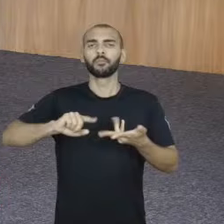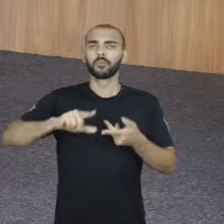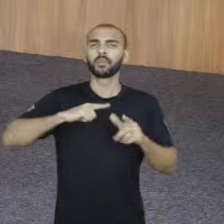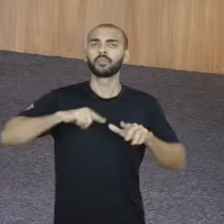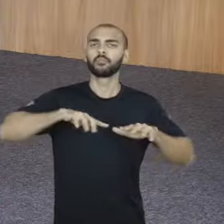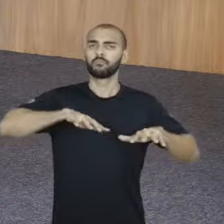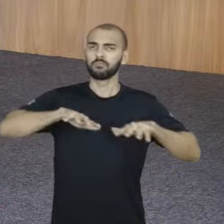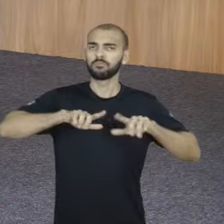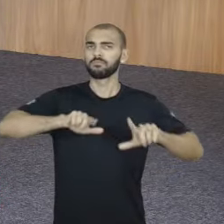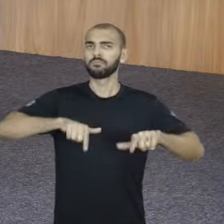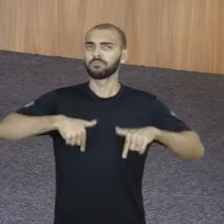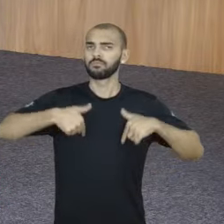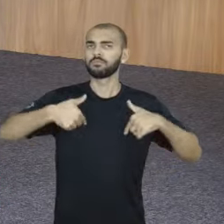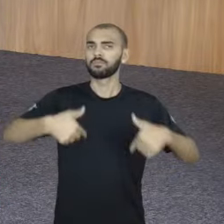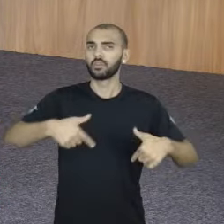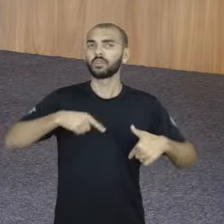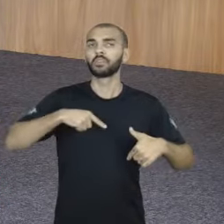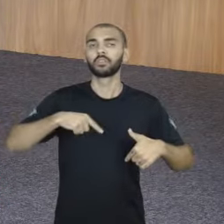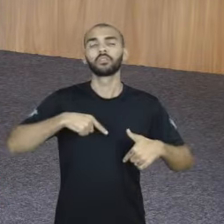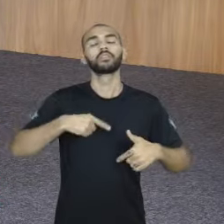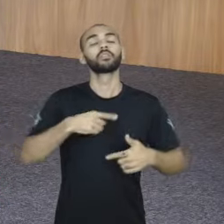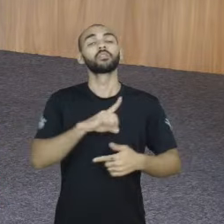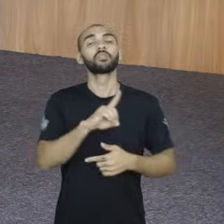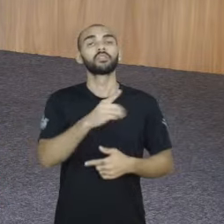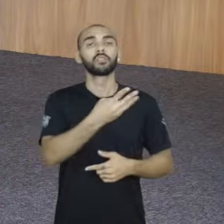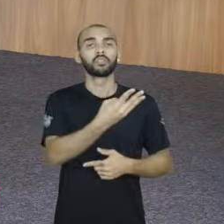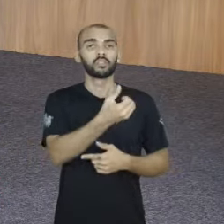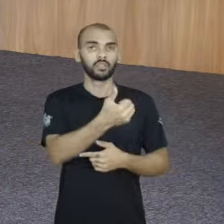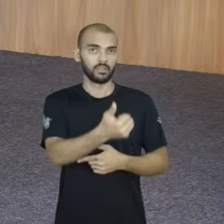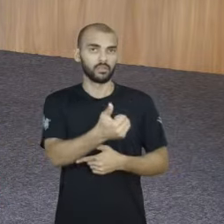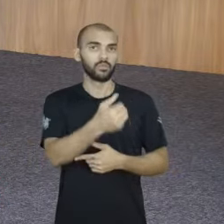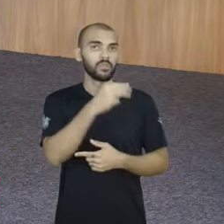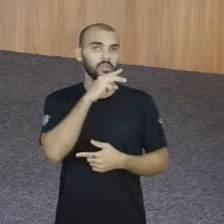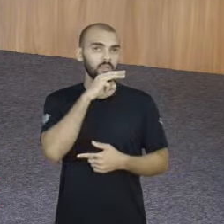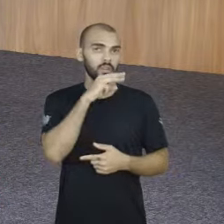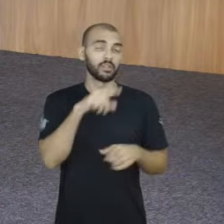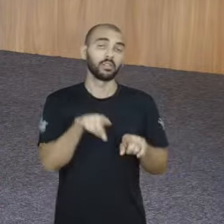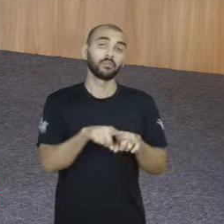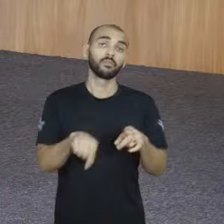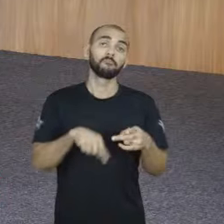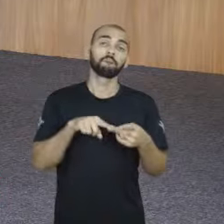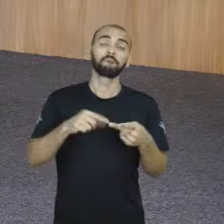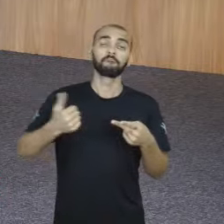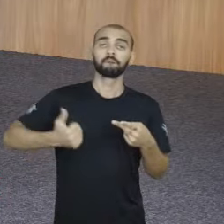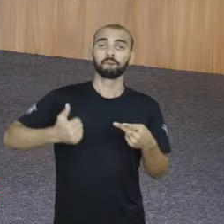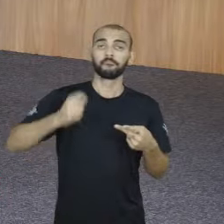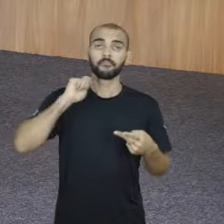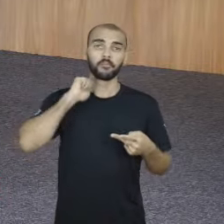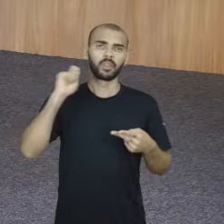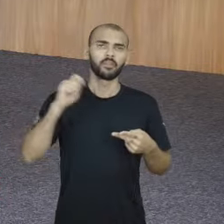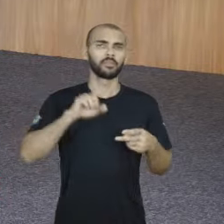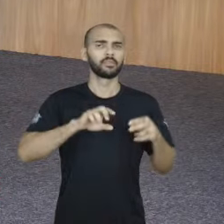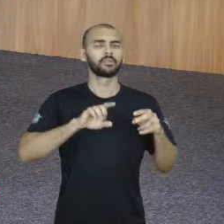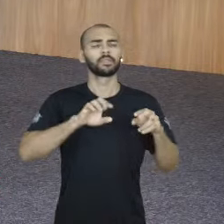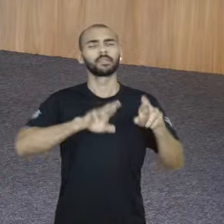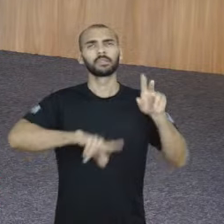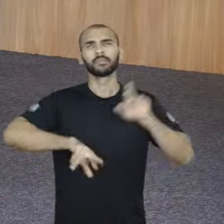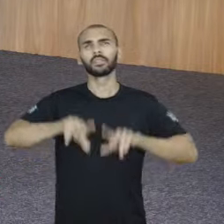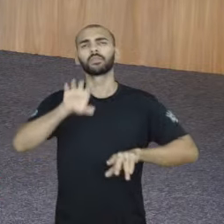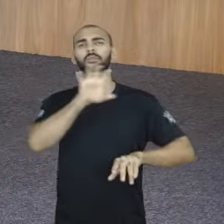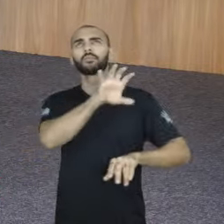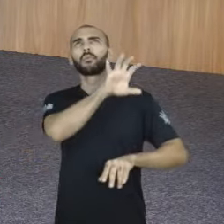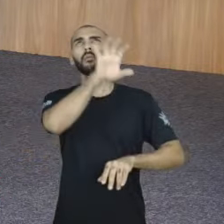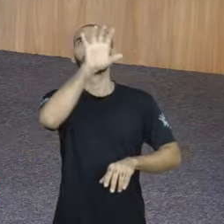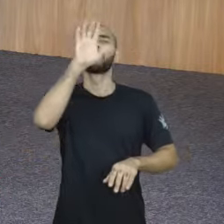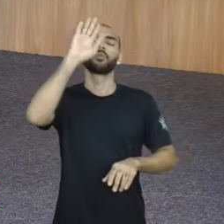sociedade previstos para os dias 31 de março e 1º de abril em diversos pontos do país, além das atividades organizadas por